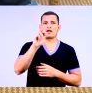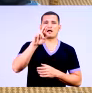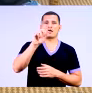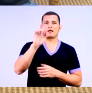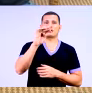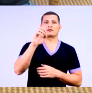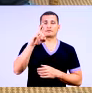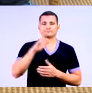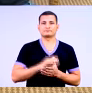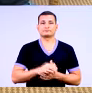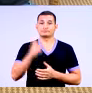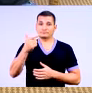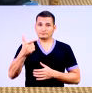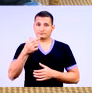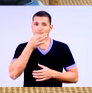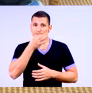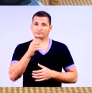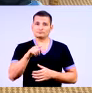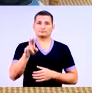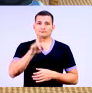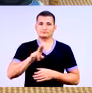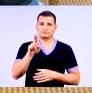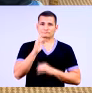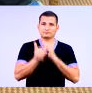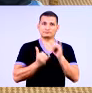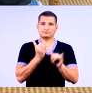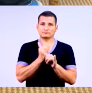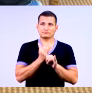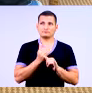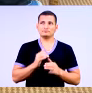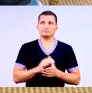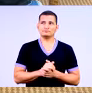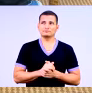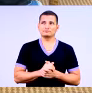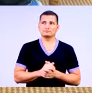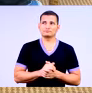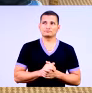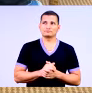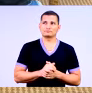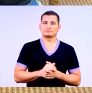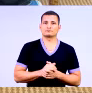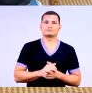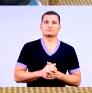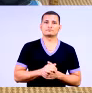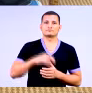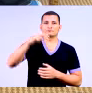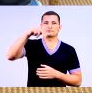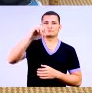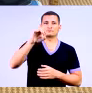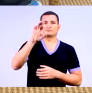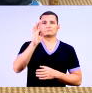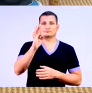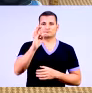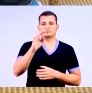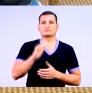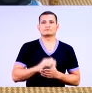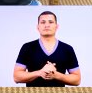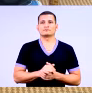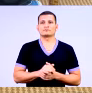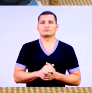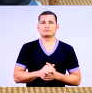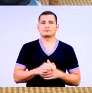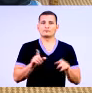opinião é sobre a utilização da internet. Na verdade, a gente já conversou sobre netiquetas, né, de como se portar. Ela está falando também